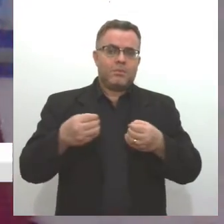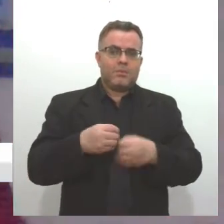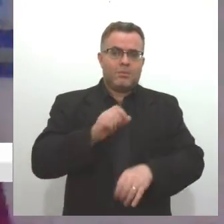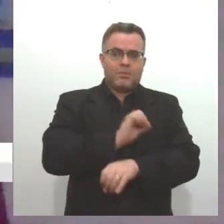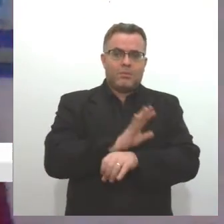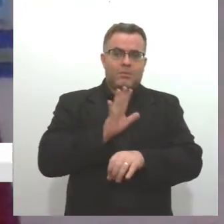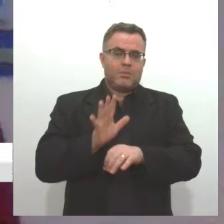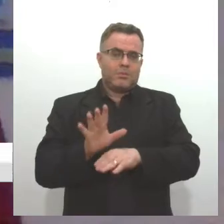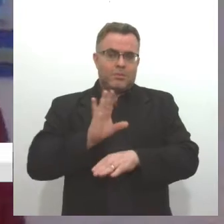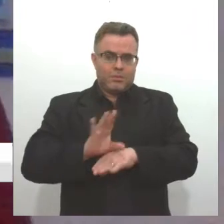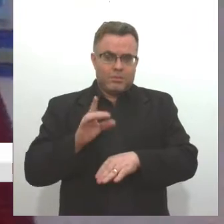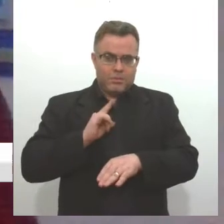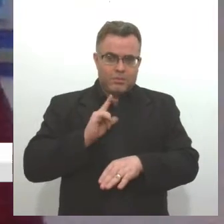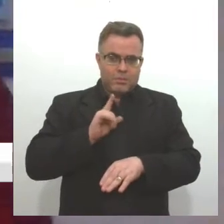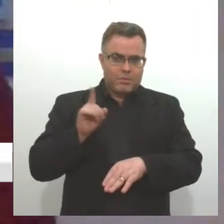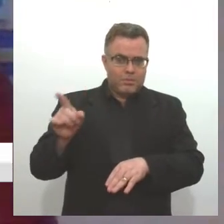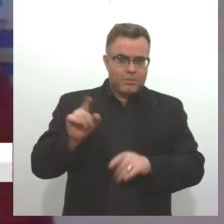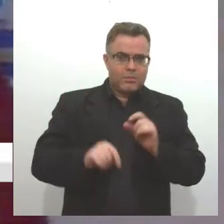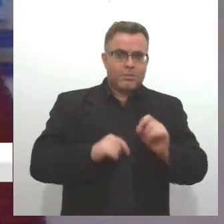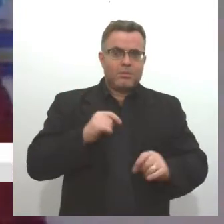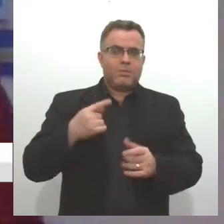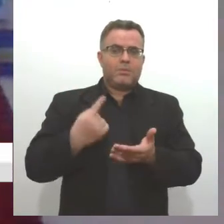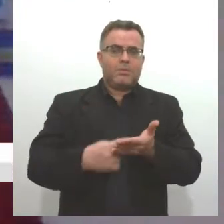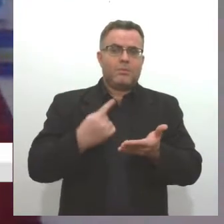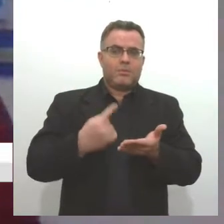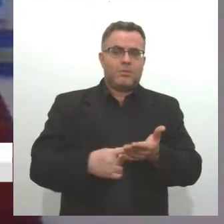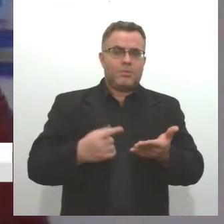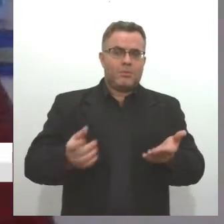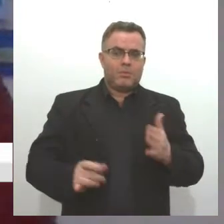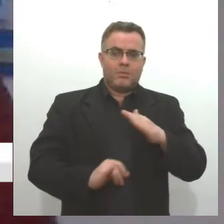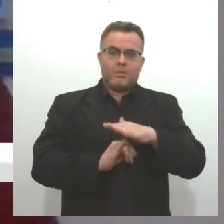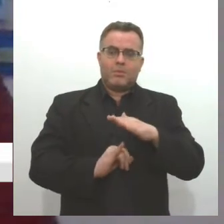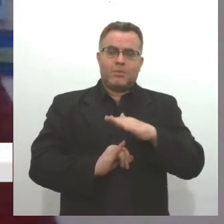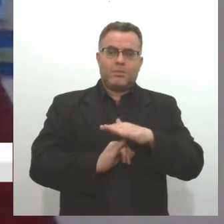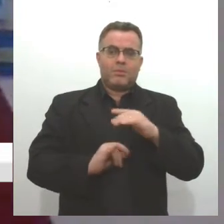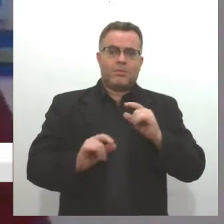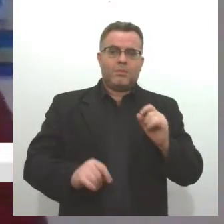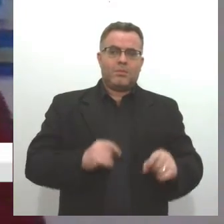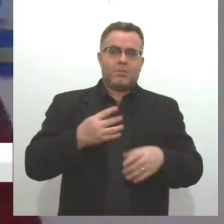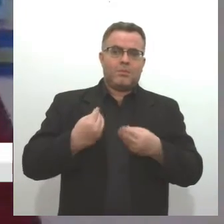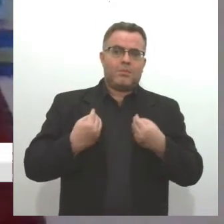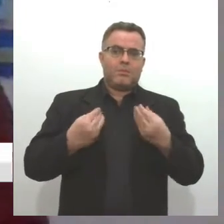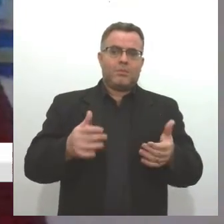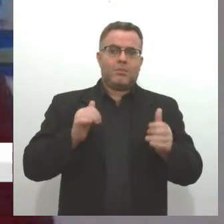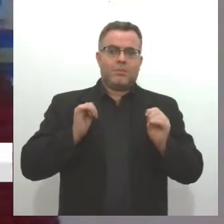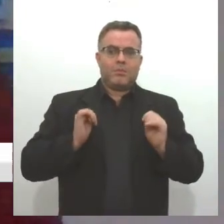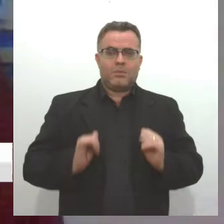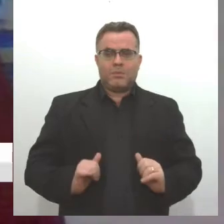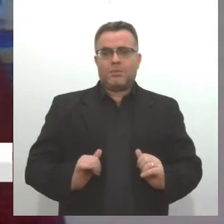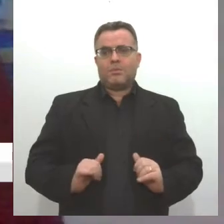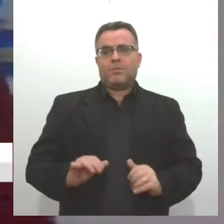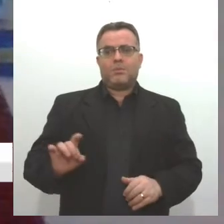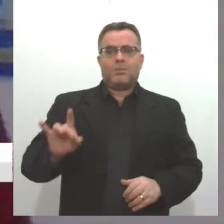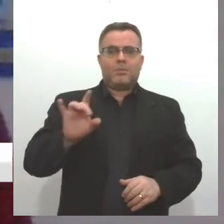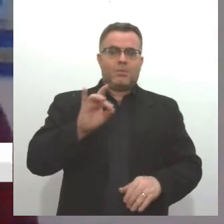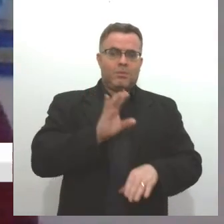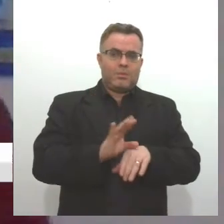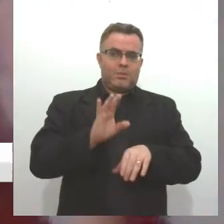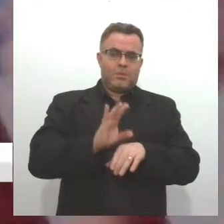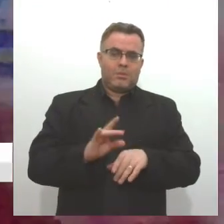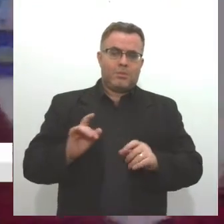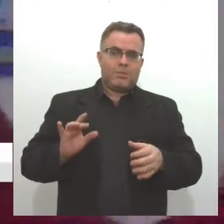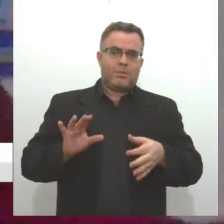Coqueiros, fez uma parceria com a instituição, doou uma bolsa de cada modalidade de curso para